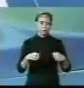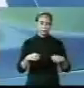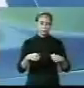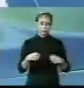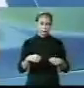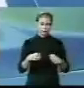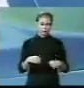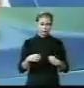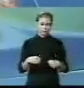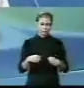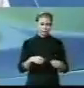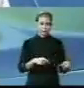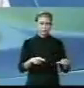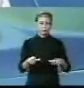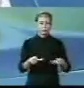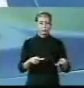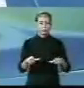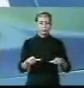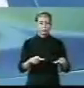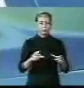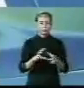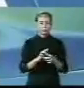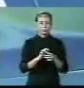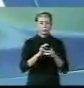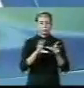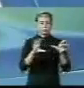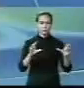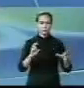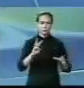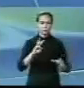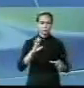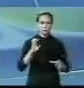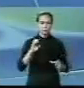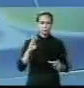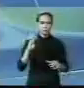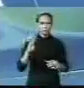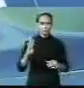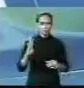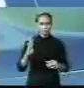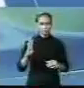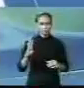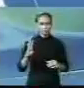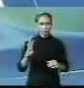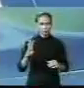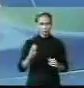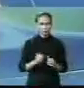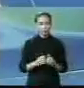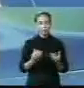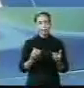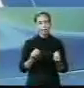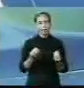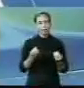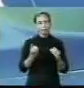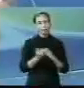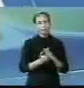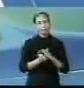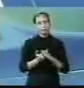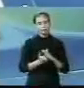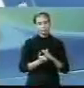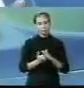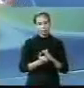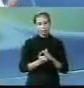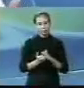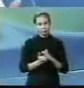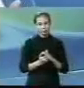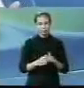de serviços que são disponibilizados na web. Hoje, a grande maioria das empresas, todas possuem